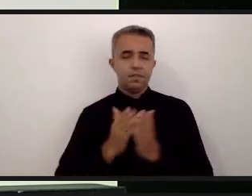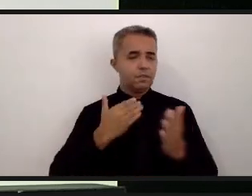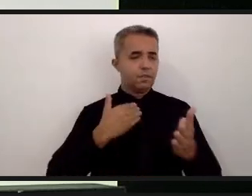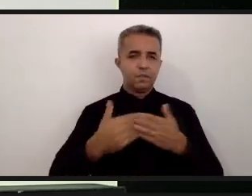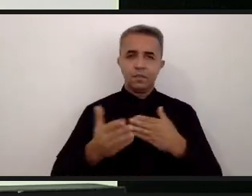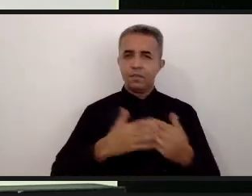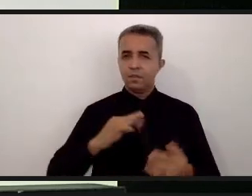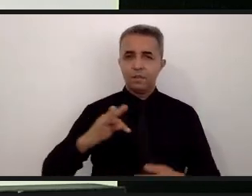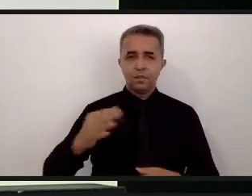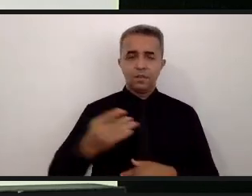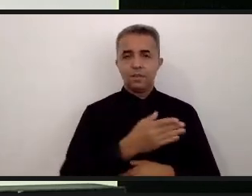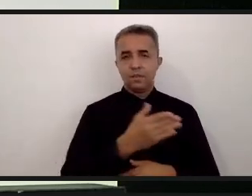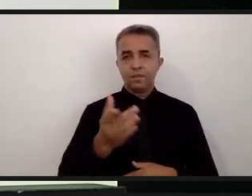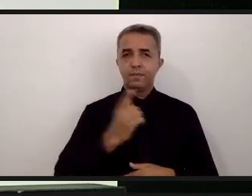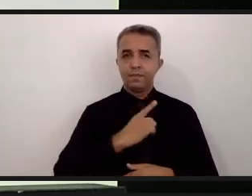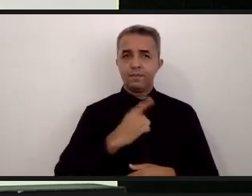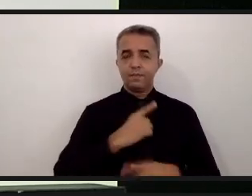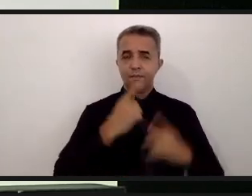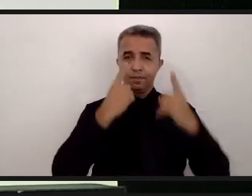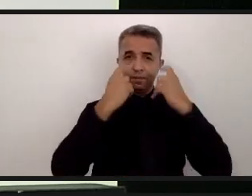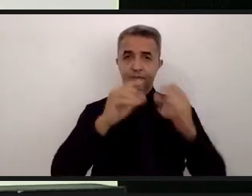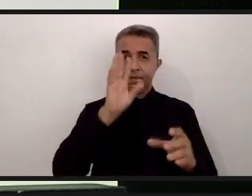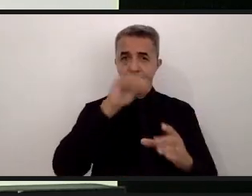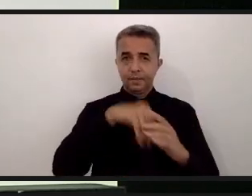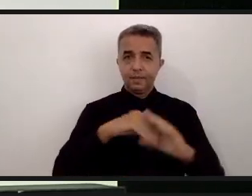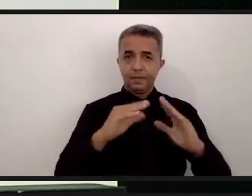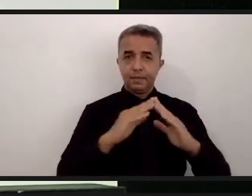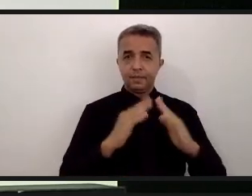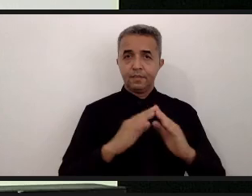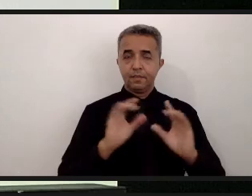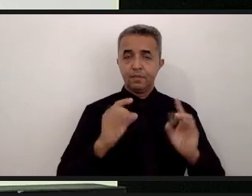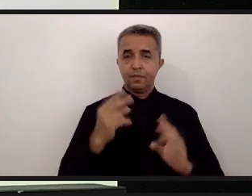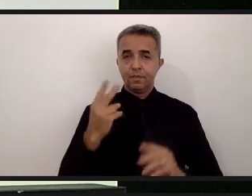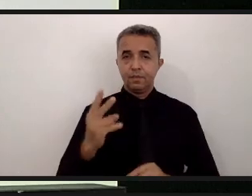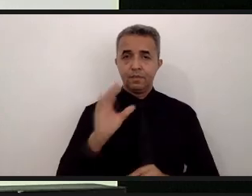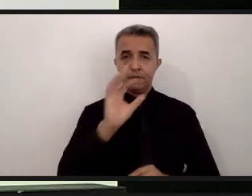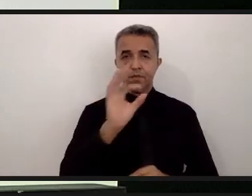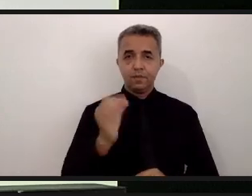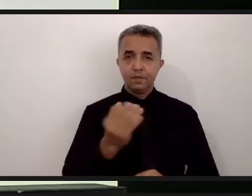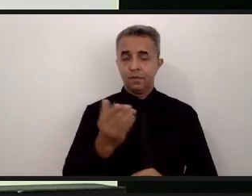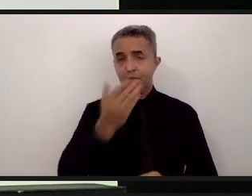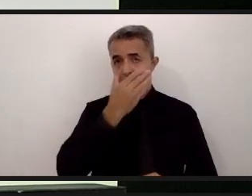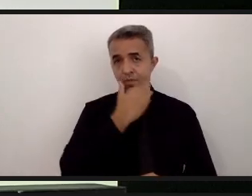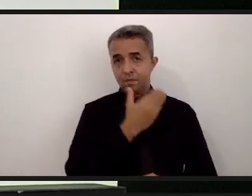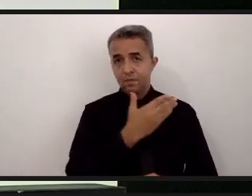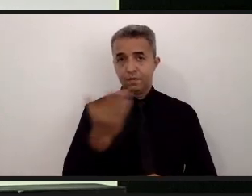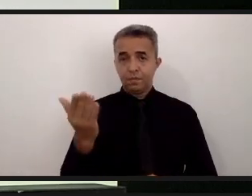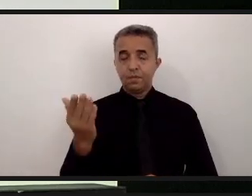constantes de violência no lar e apenas 2% dos casos o agressor é punido.